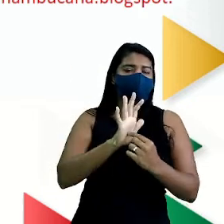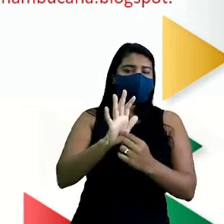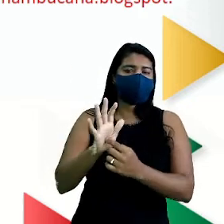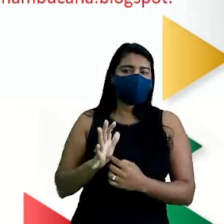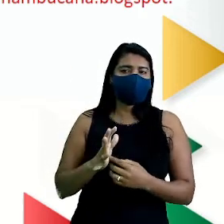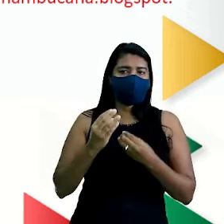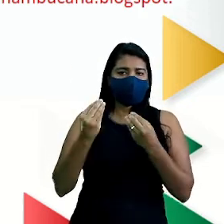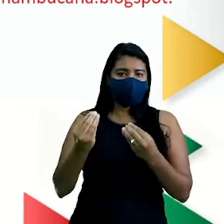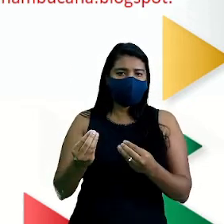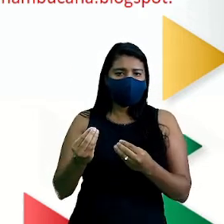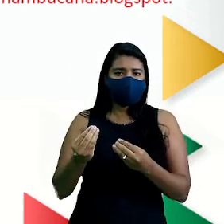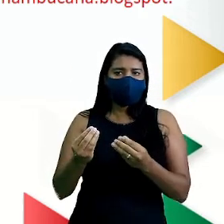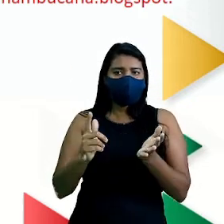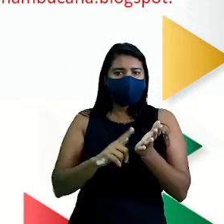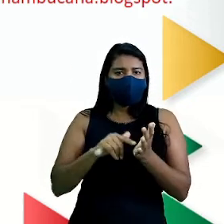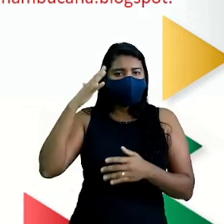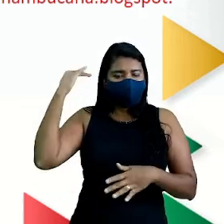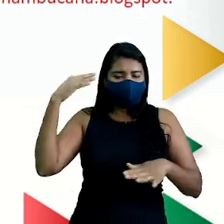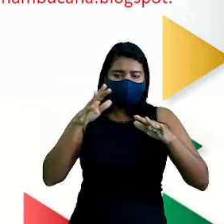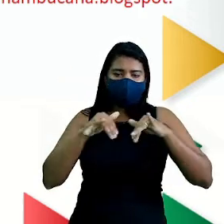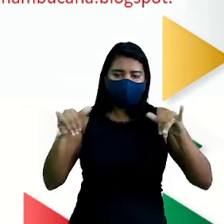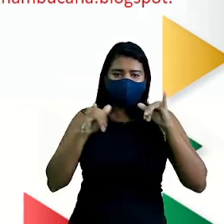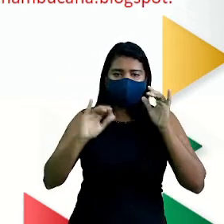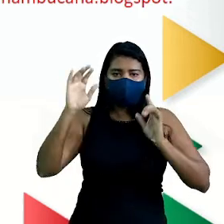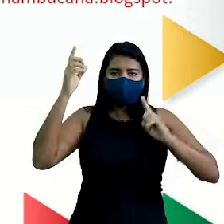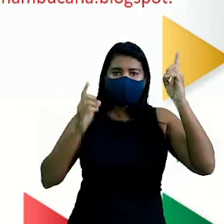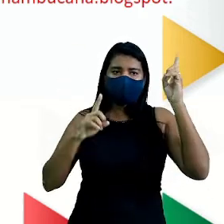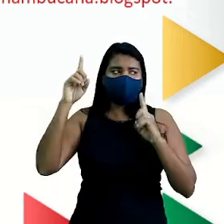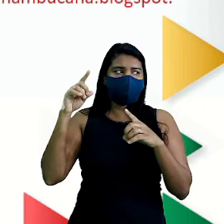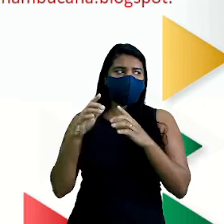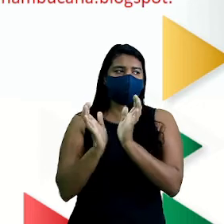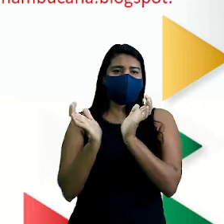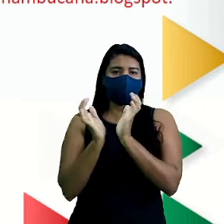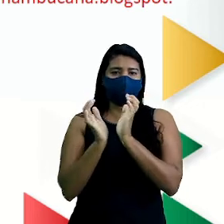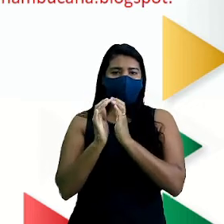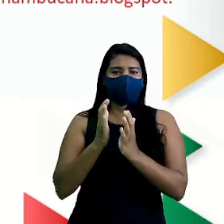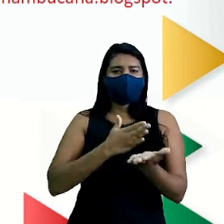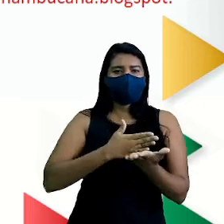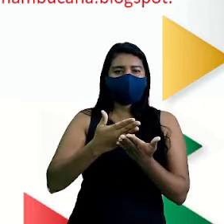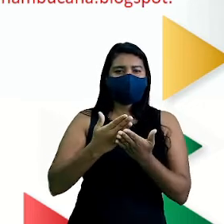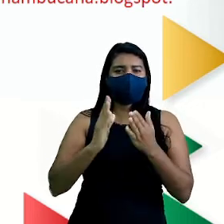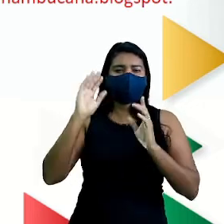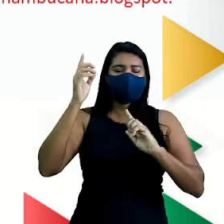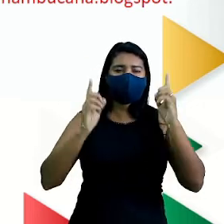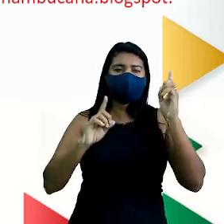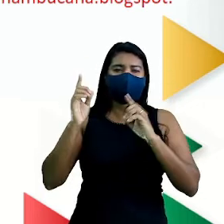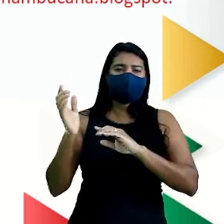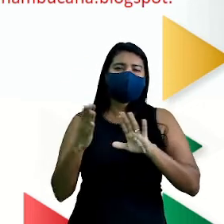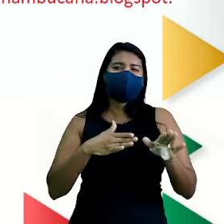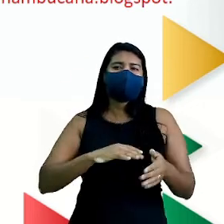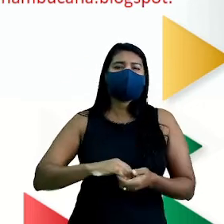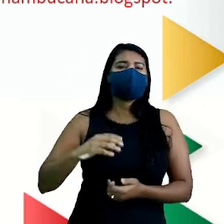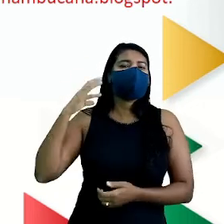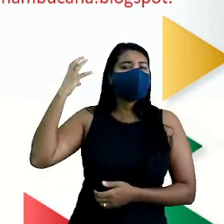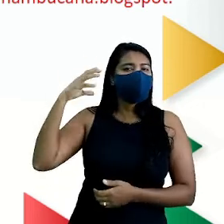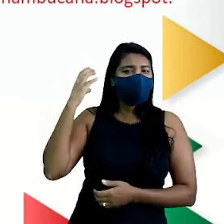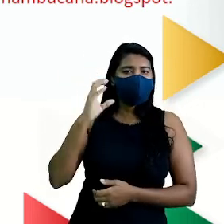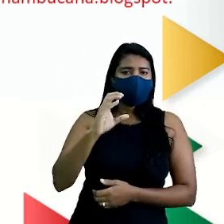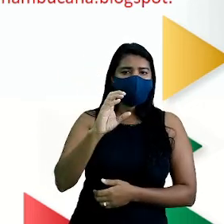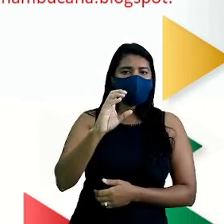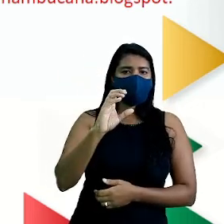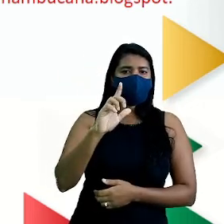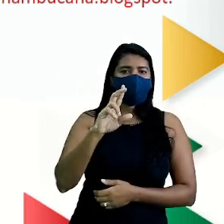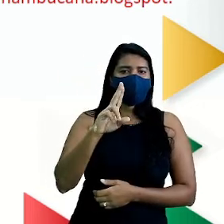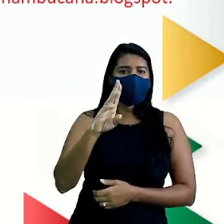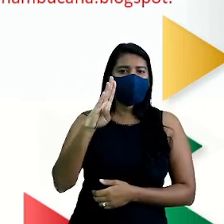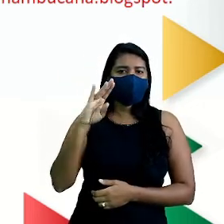como as mais marcantes para a divulgação do carnaval pernambucano e principalmente do frevo. Foram elas a Rádio Clube de Pernambuco,